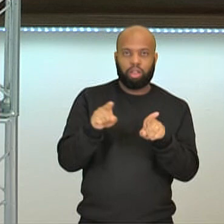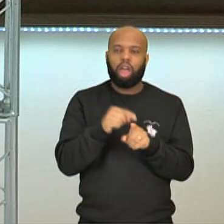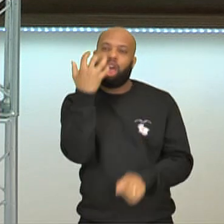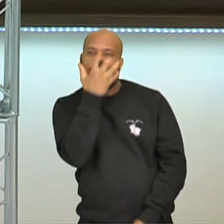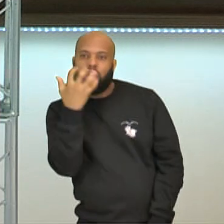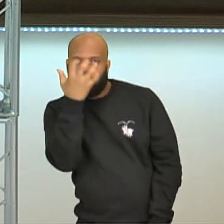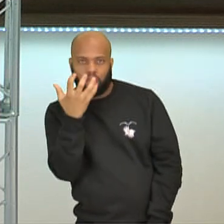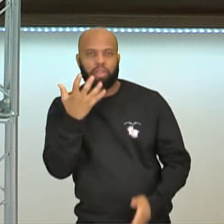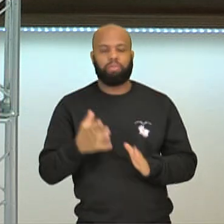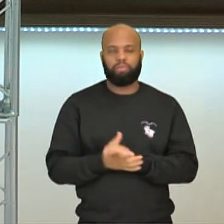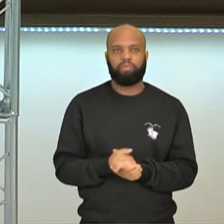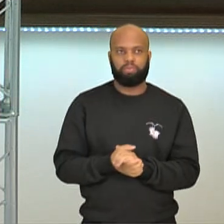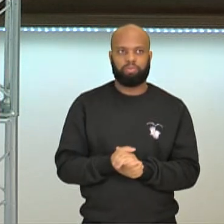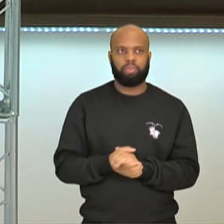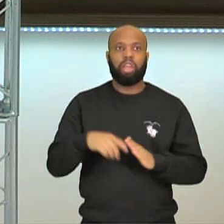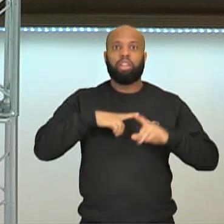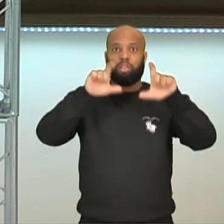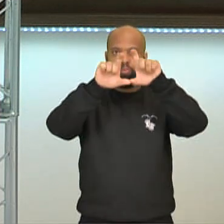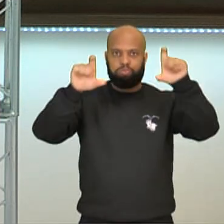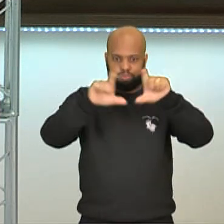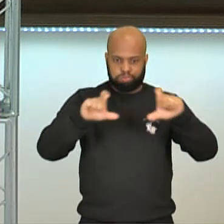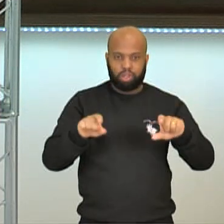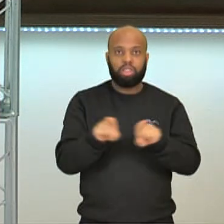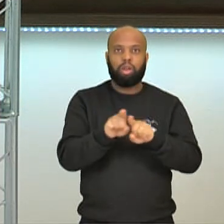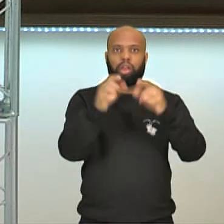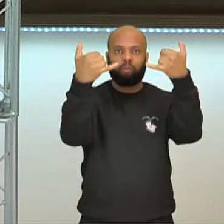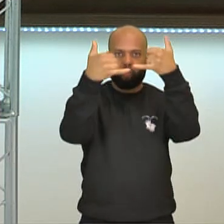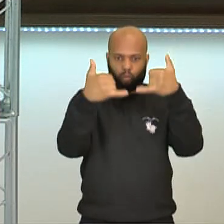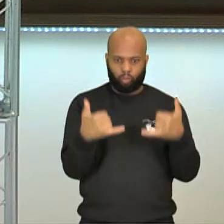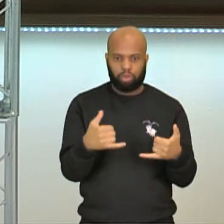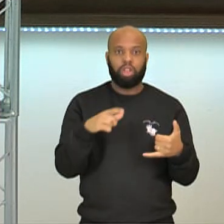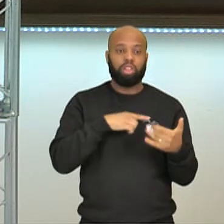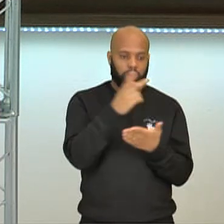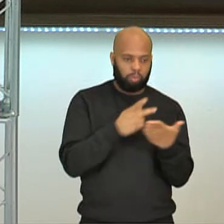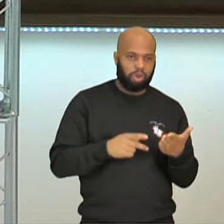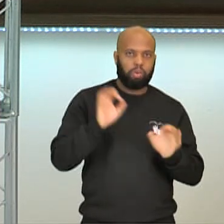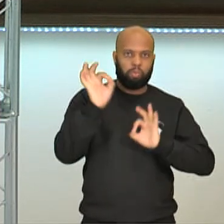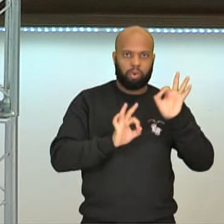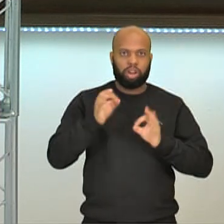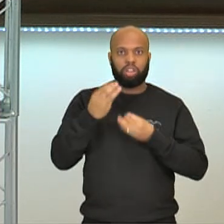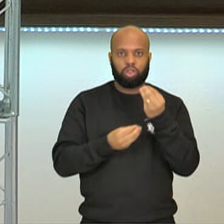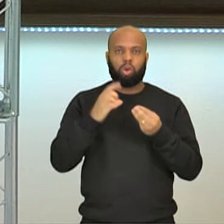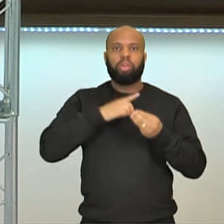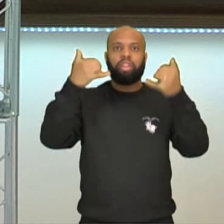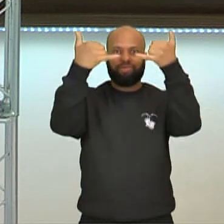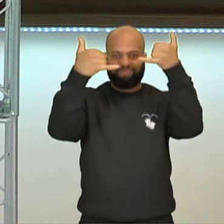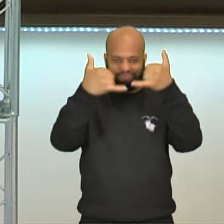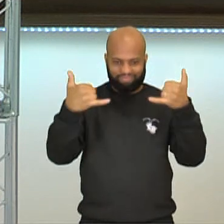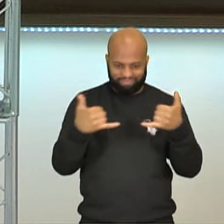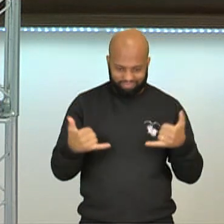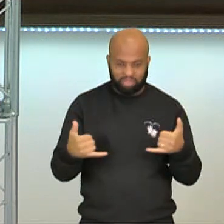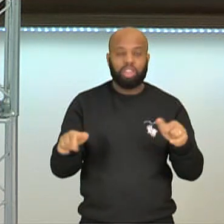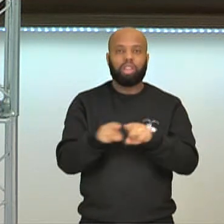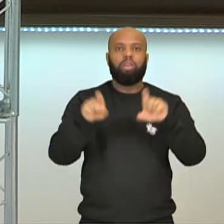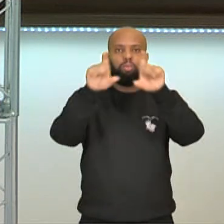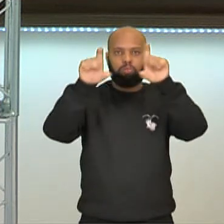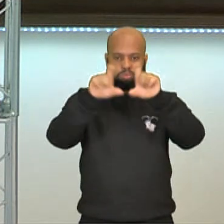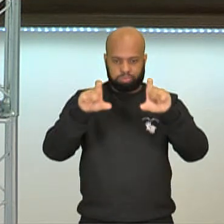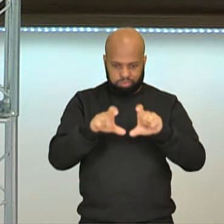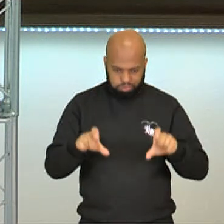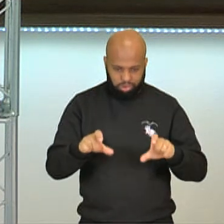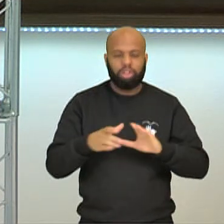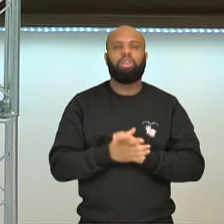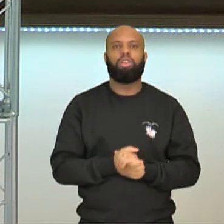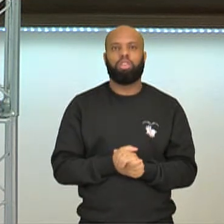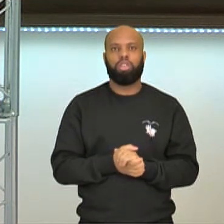entreter. Versos e estrofes, então o poema é organizado em versos, que são as linhas, e a estrofe, que são os conjuntos